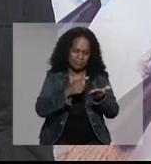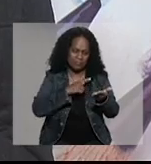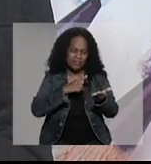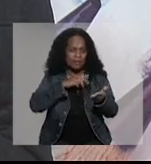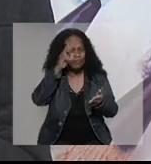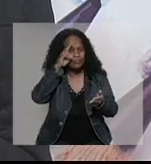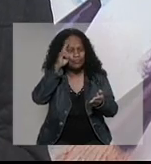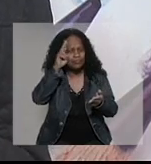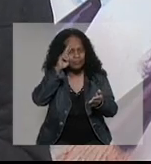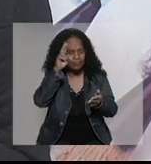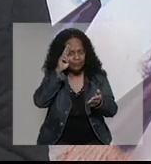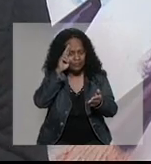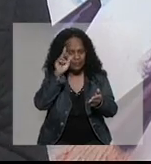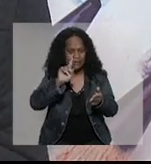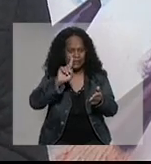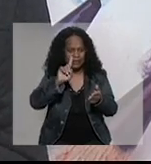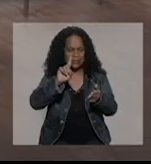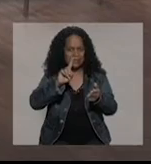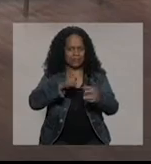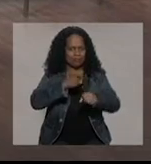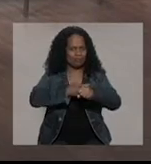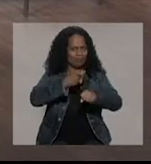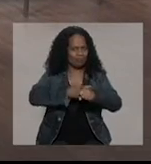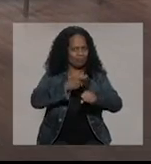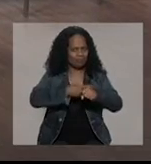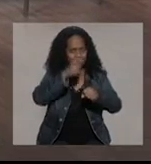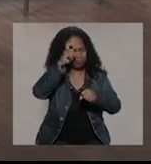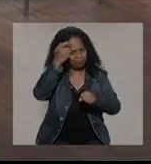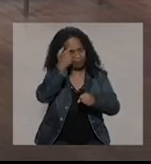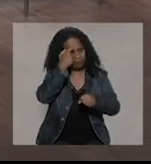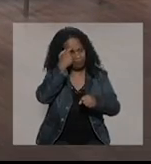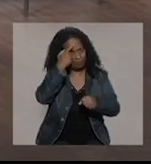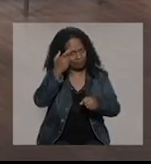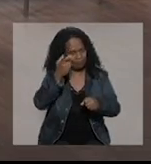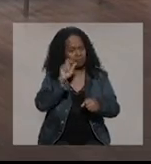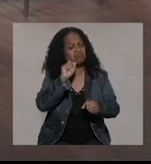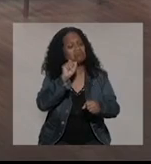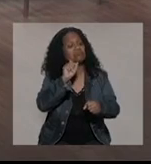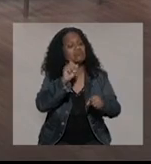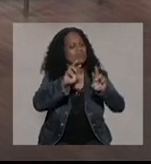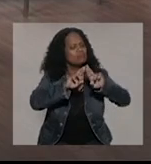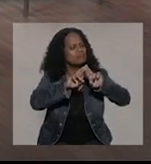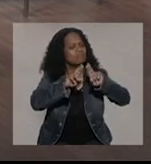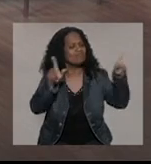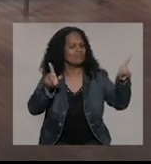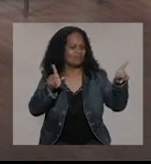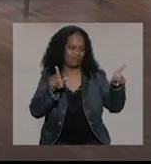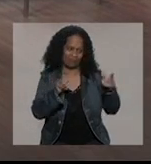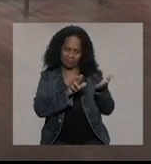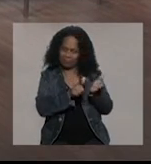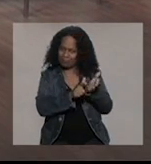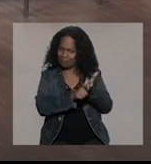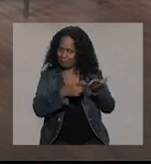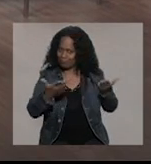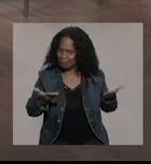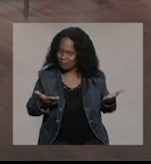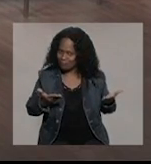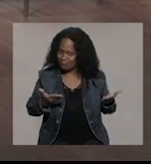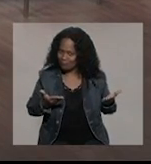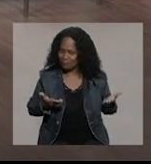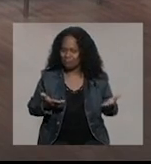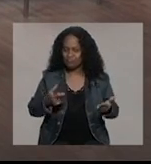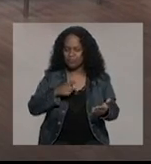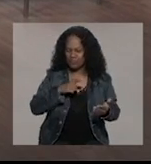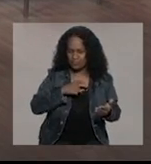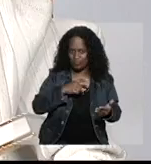traz esses contos que não engessam a cabeça das pessoas. Me fala assim, o diferencial, detalha isso um pouco mais. Tá. Aqui a gente tem